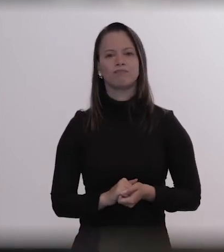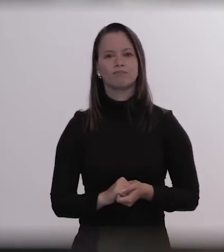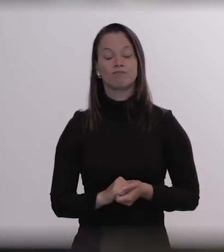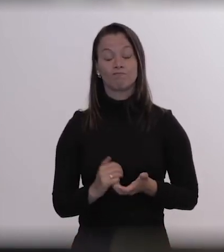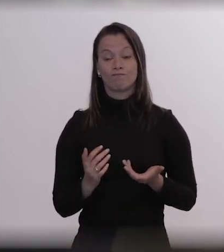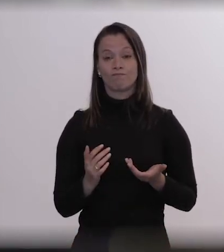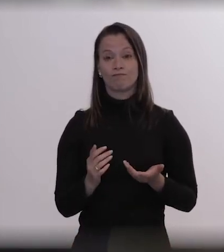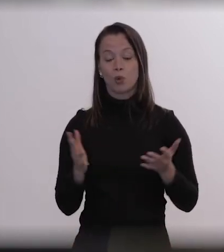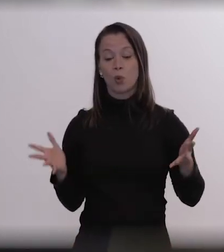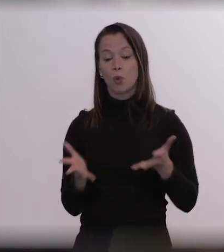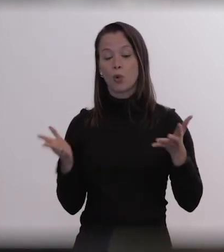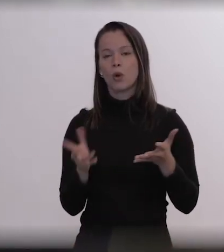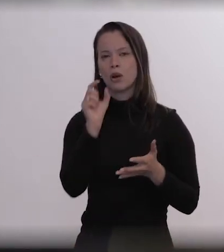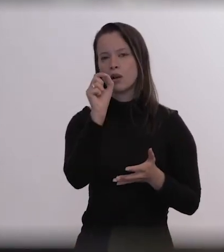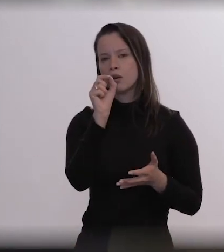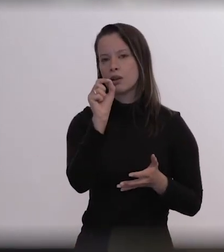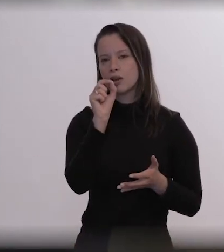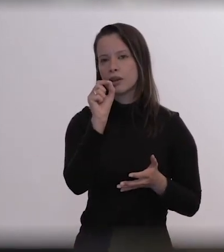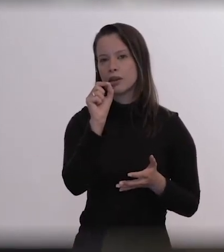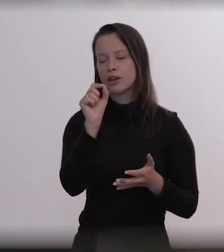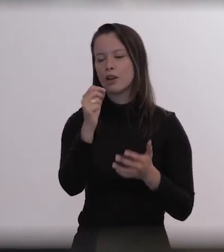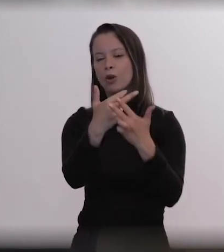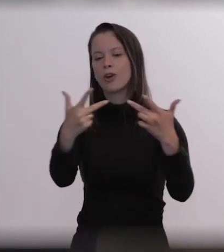que nos move é o que falta.